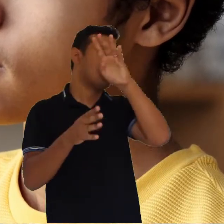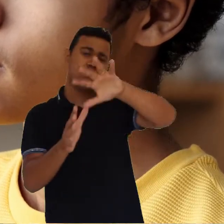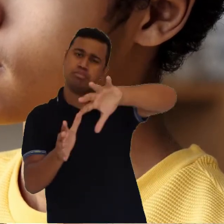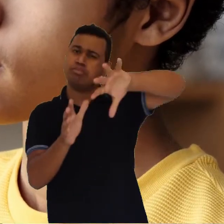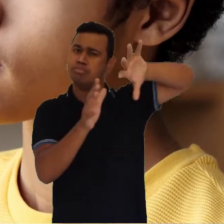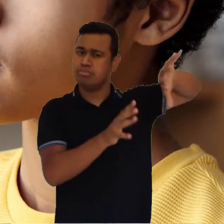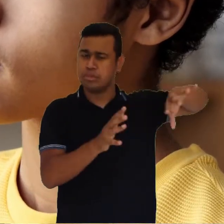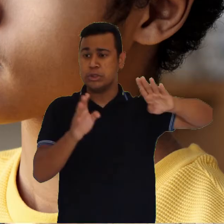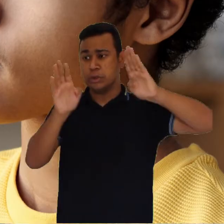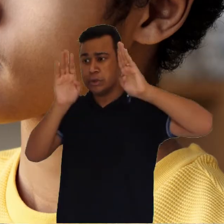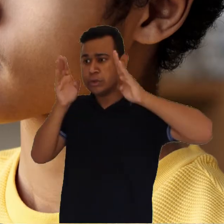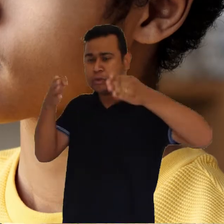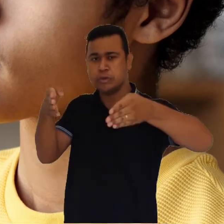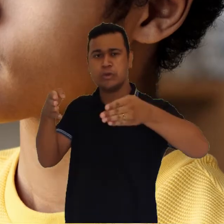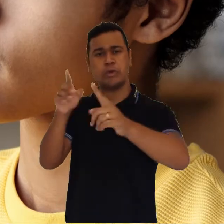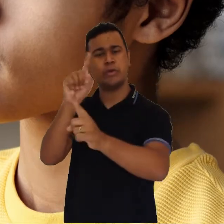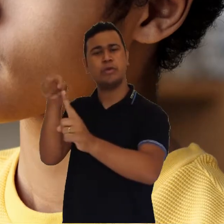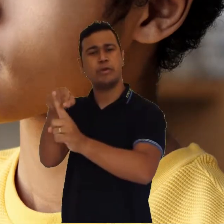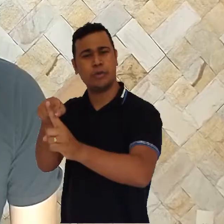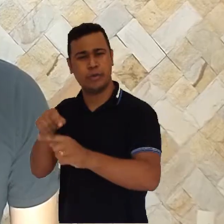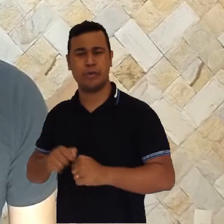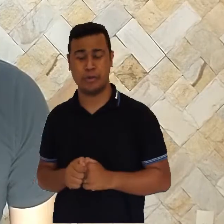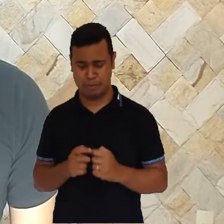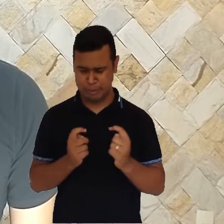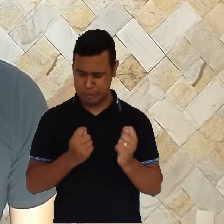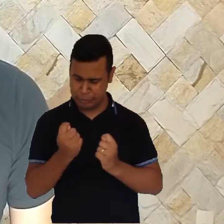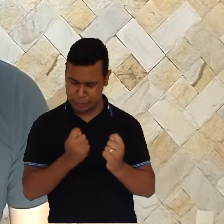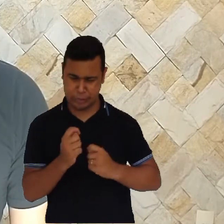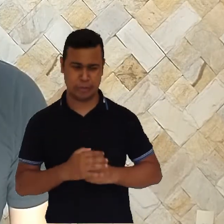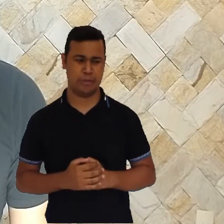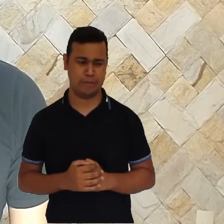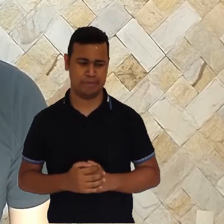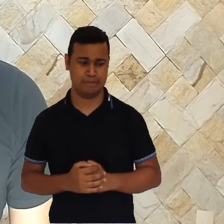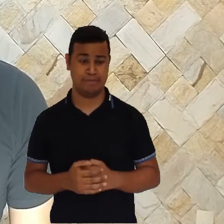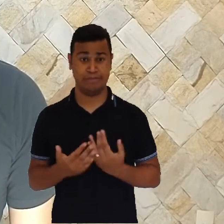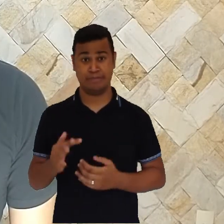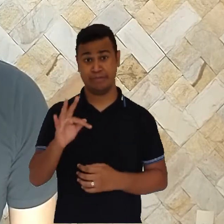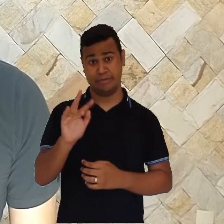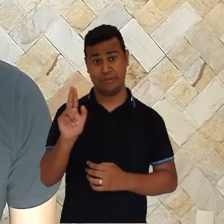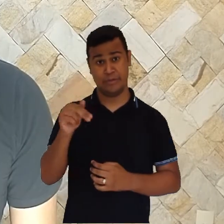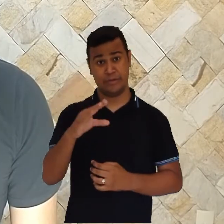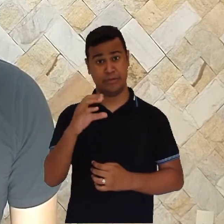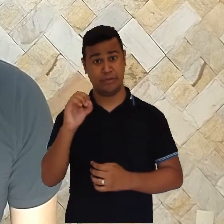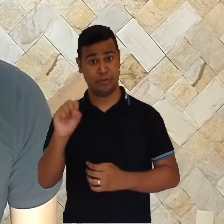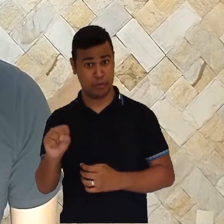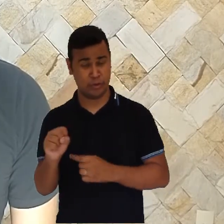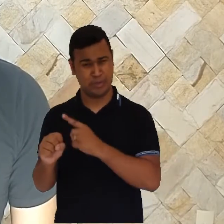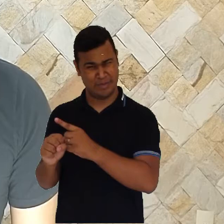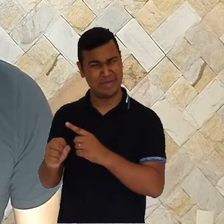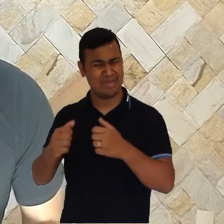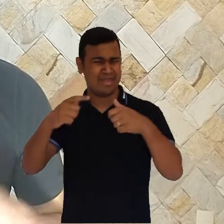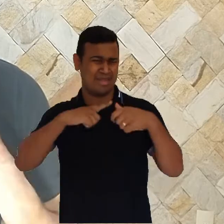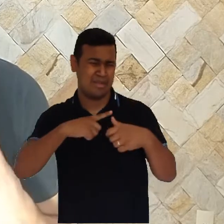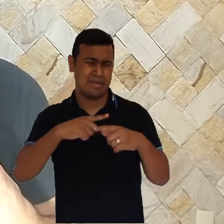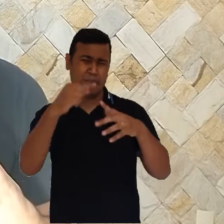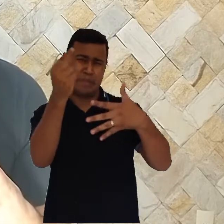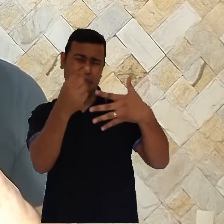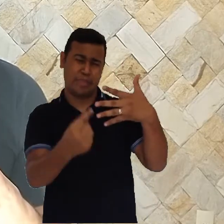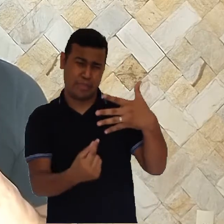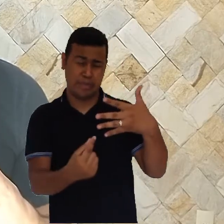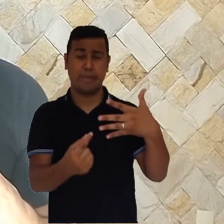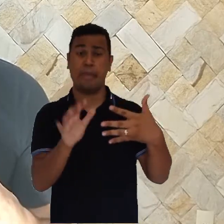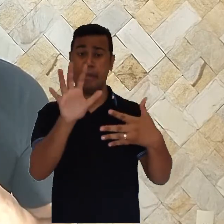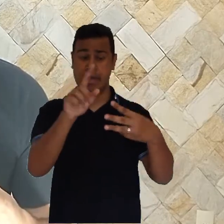e objetivos e se autorregular. As funções executivas possuem diversos componentes, porém, os 3